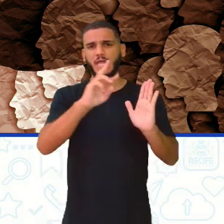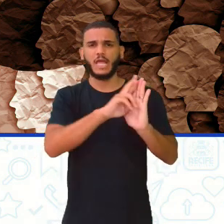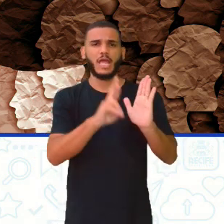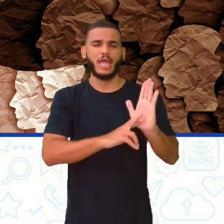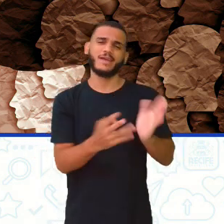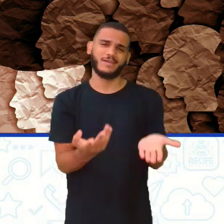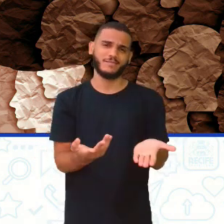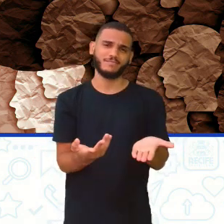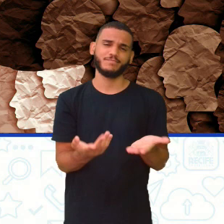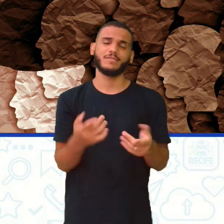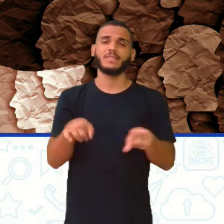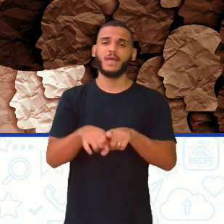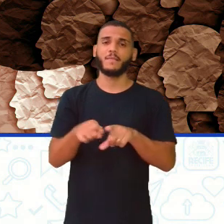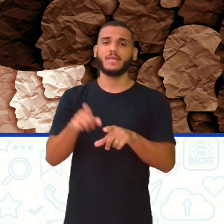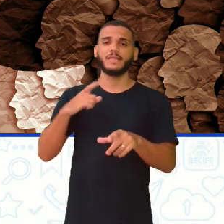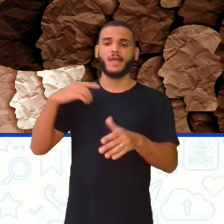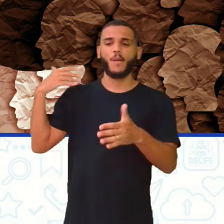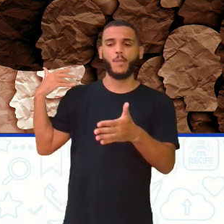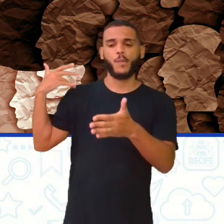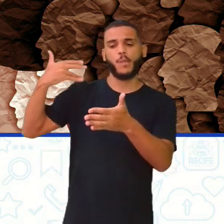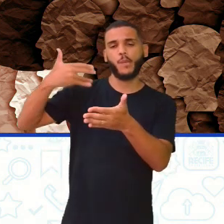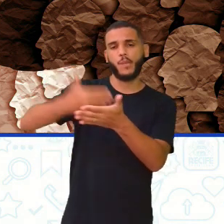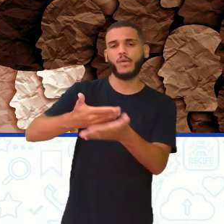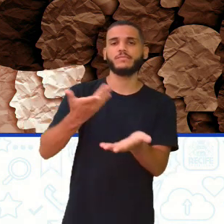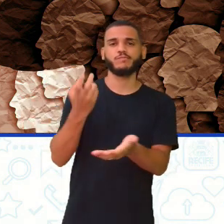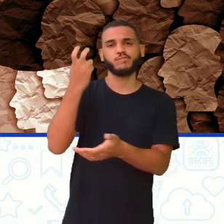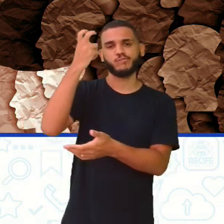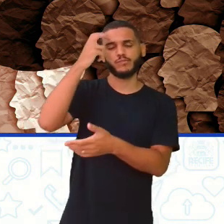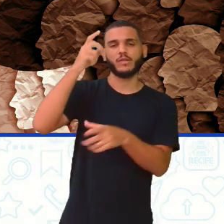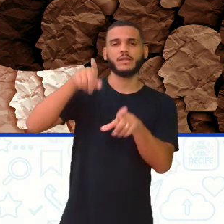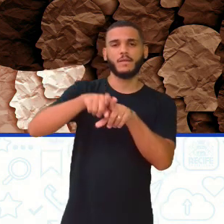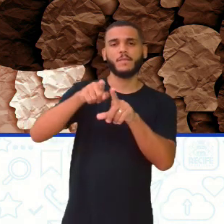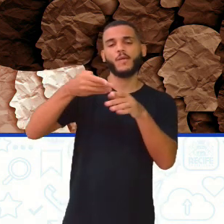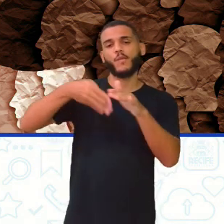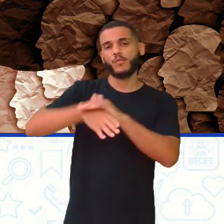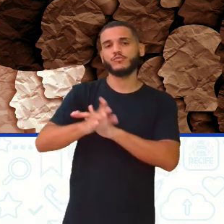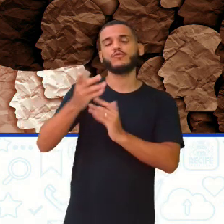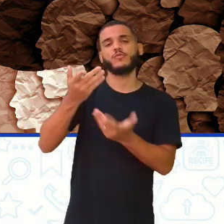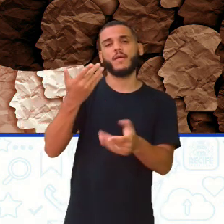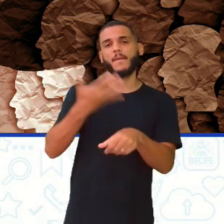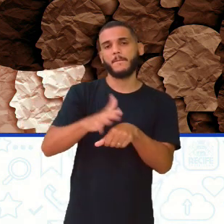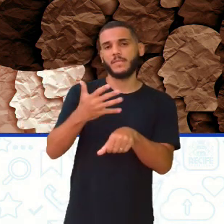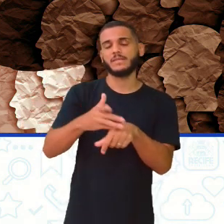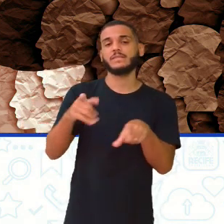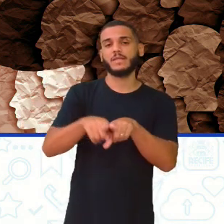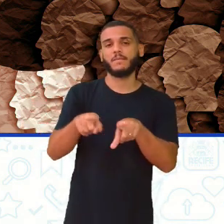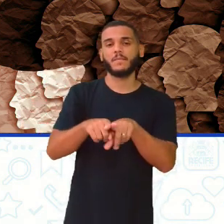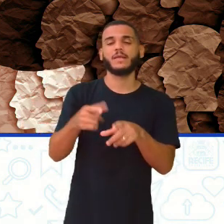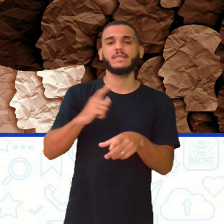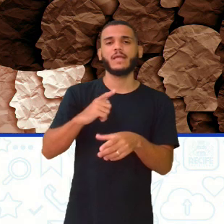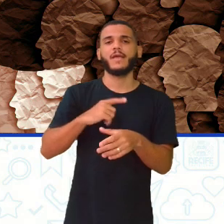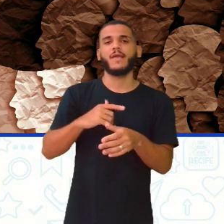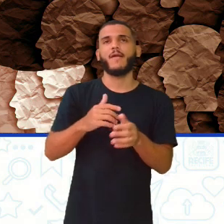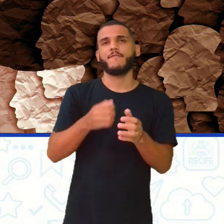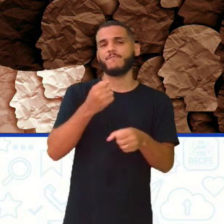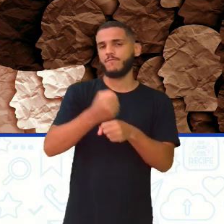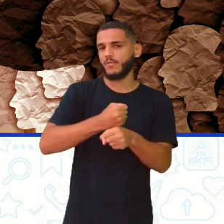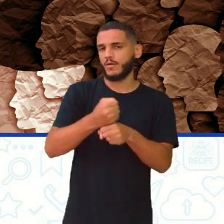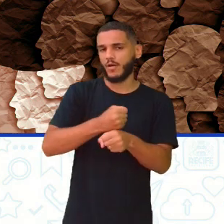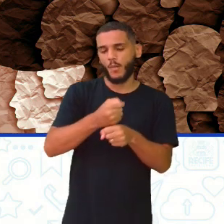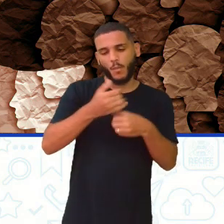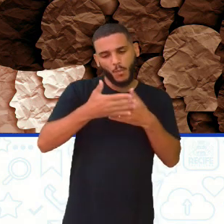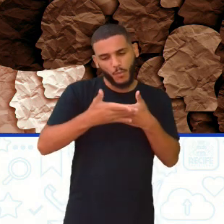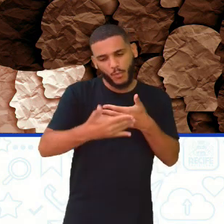meio que herda, né? Culturalmente, os costumes, os valores, os hábitos, e a gente continua perpetuando essas ideias,